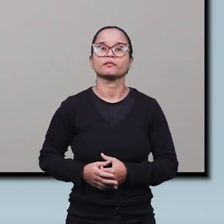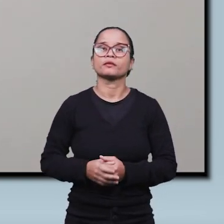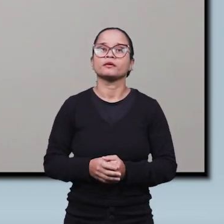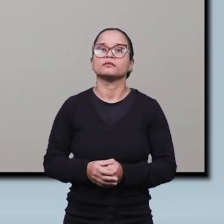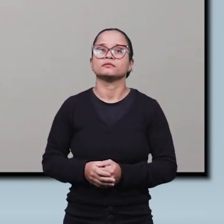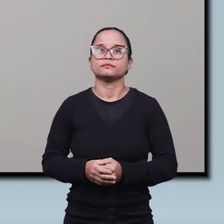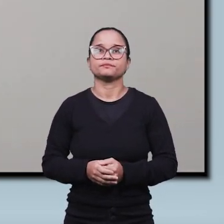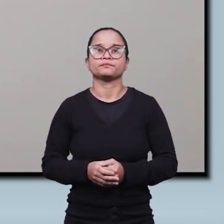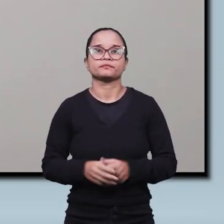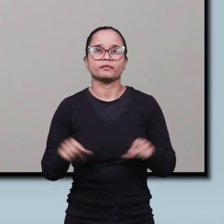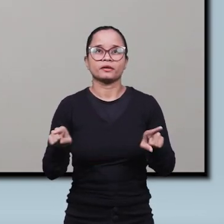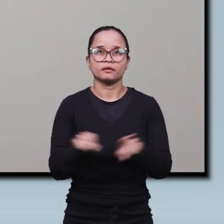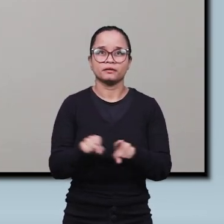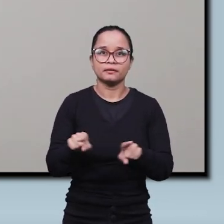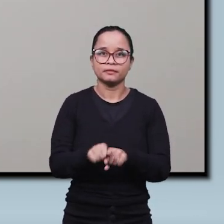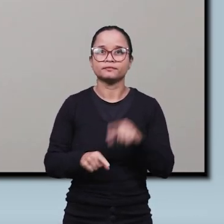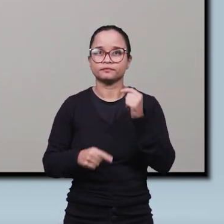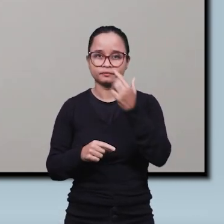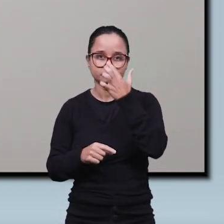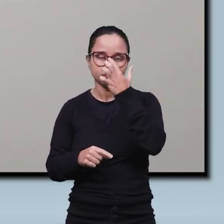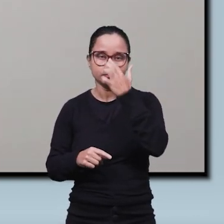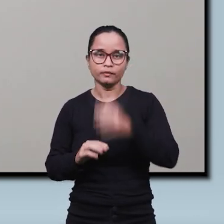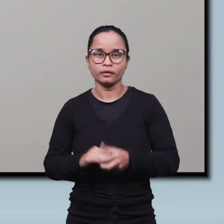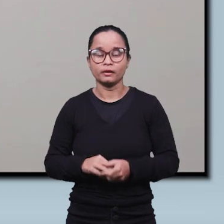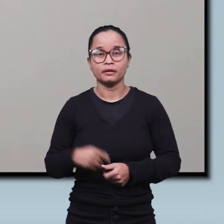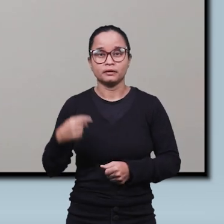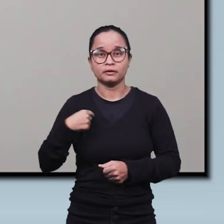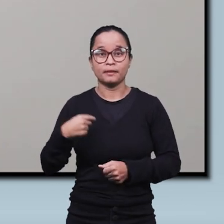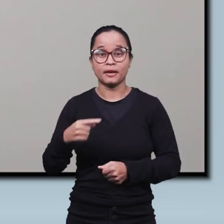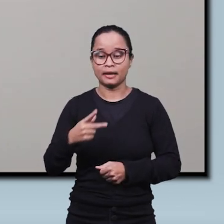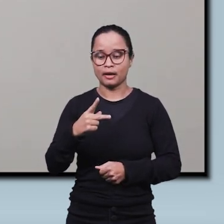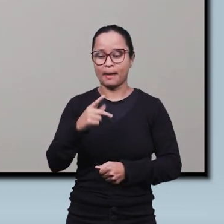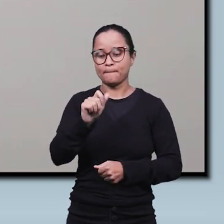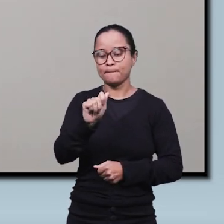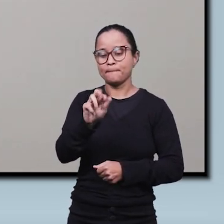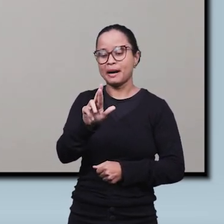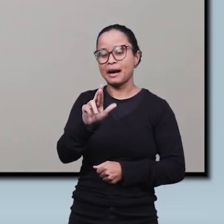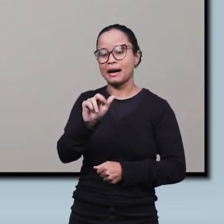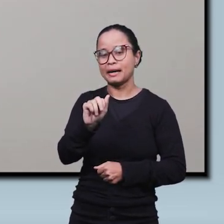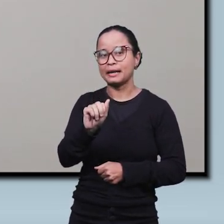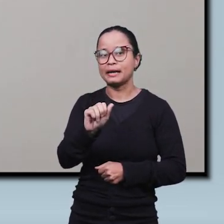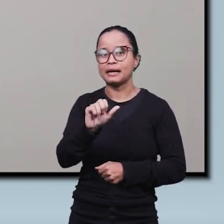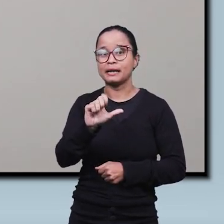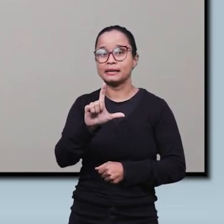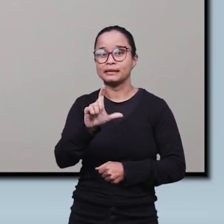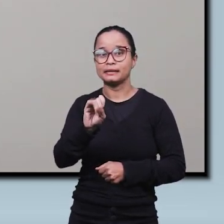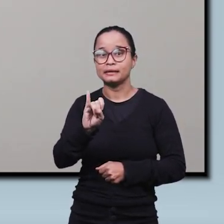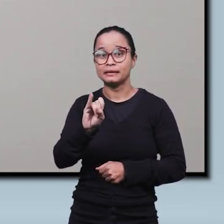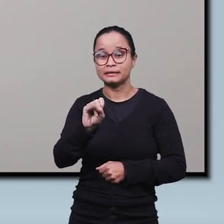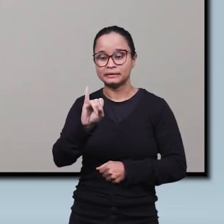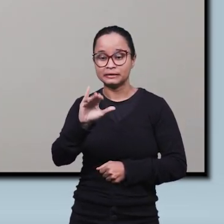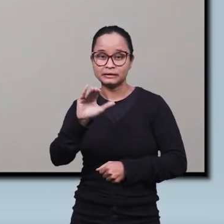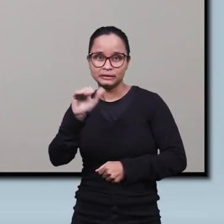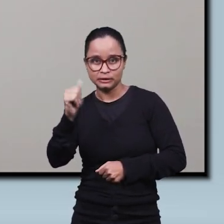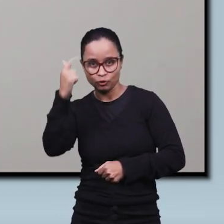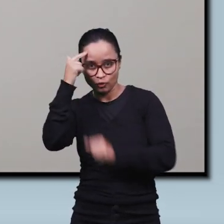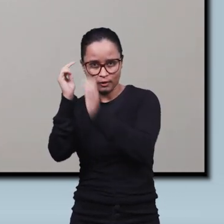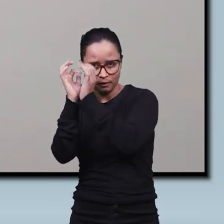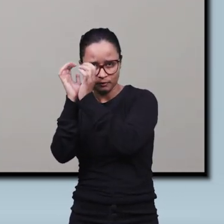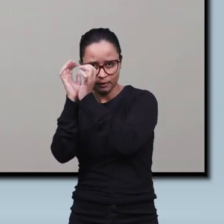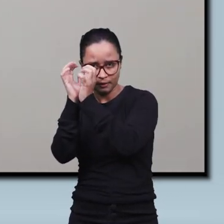nanismo, a paralisia cerebral e também membros